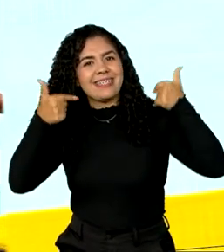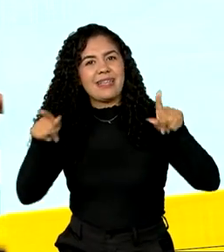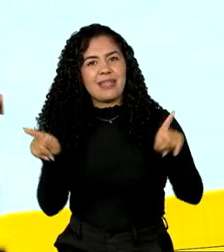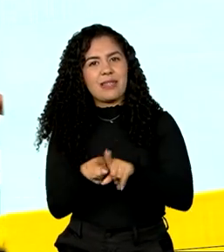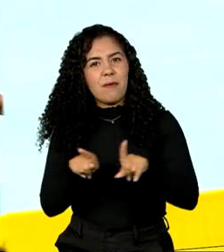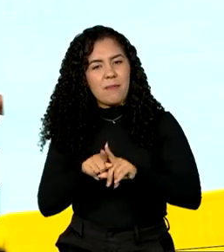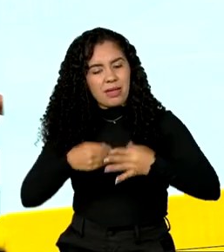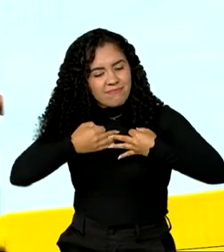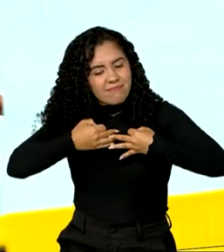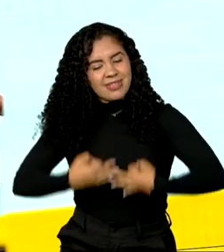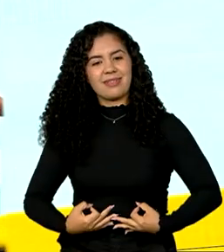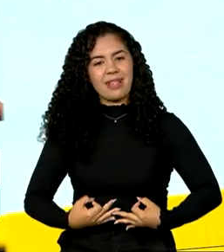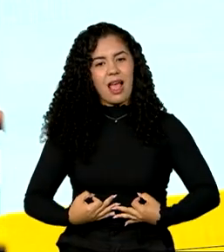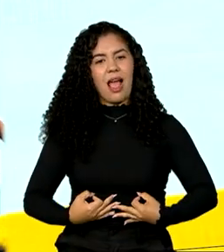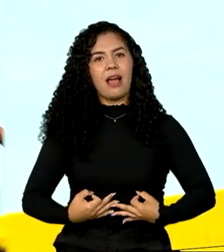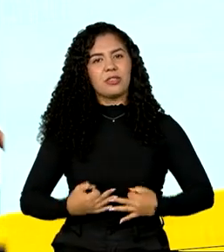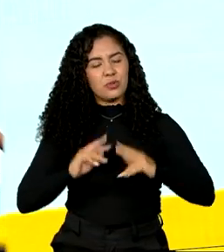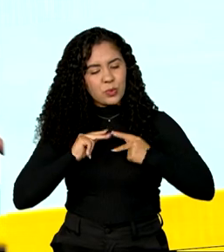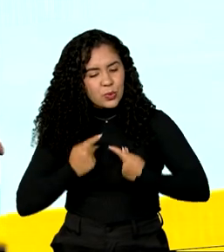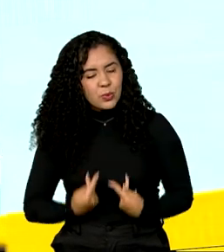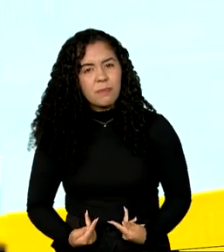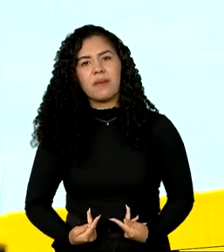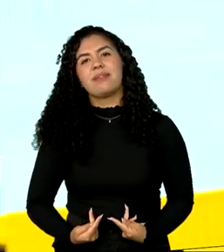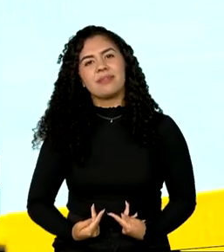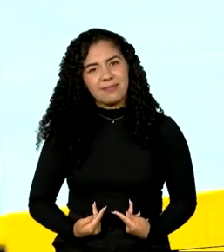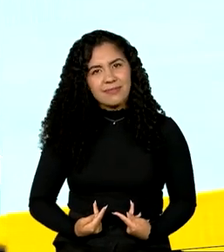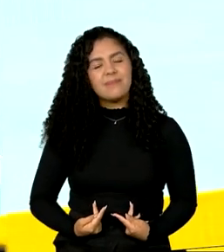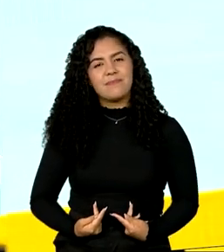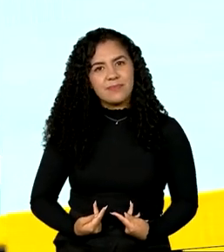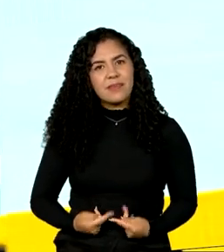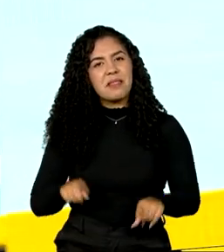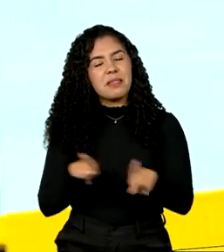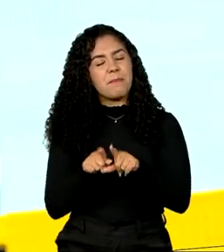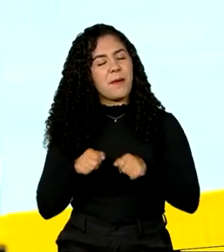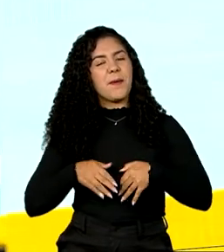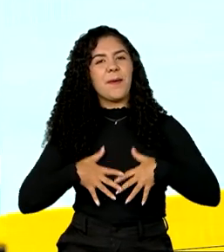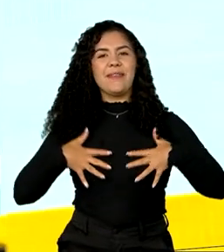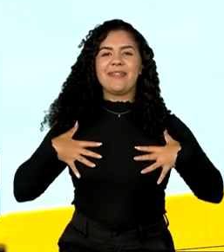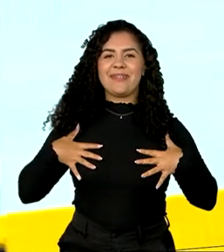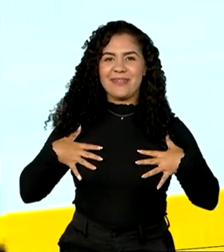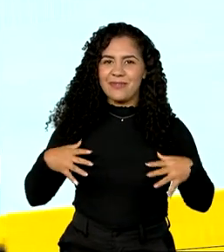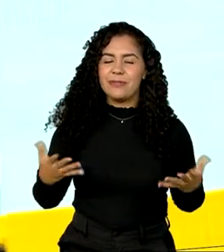dignidade do ser humano, recupera a dignidade, o orgulho do ser humano.